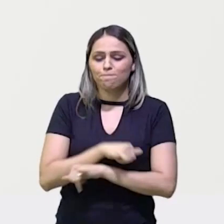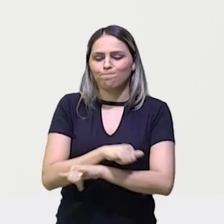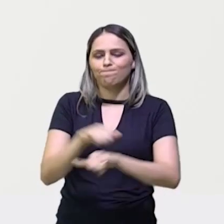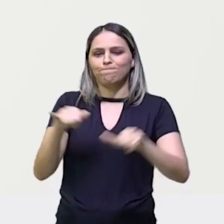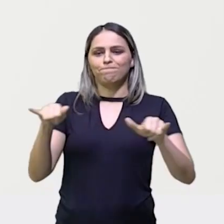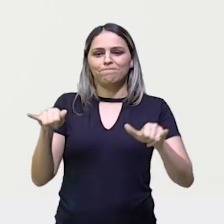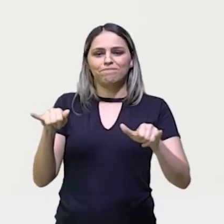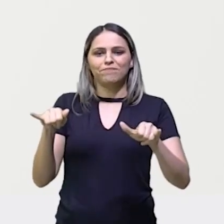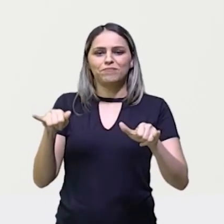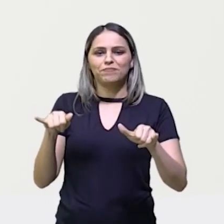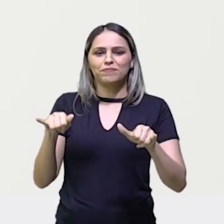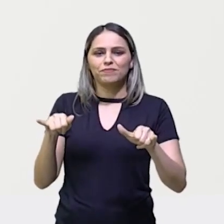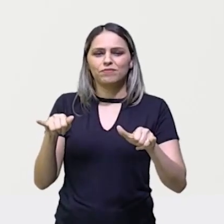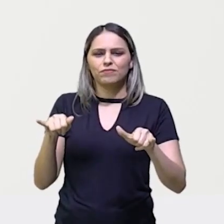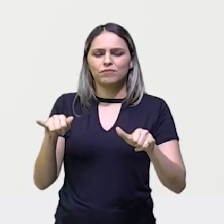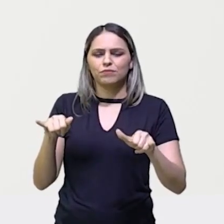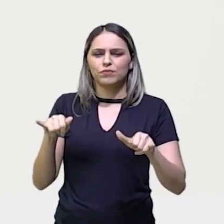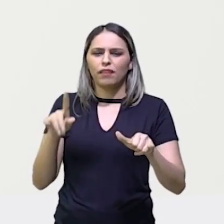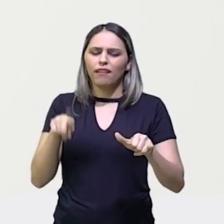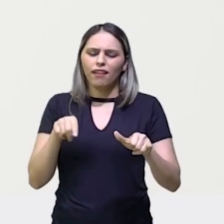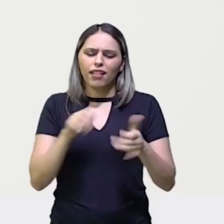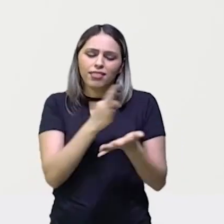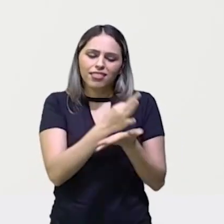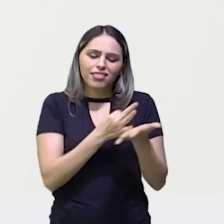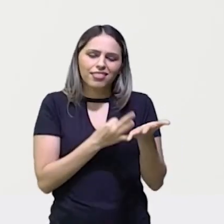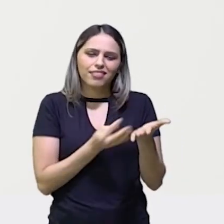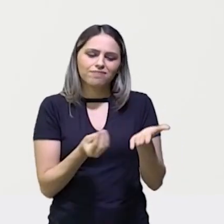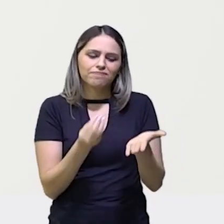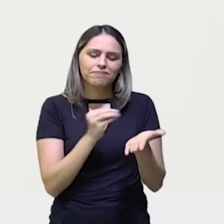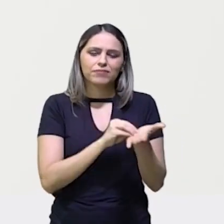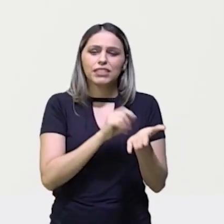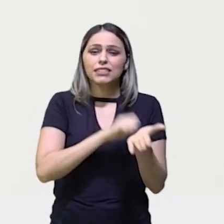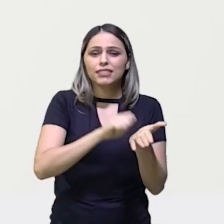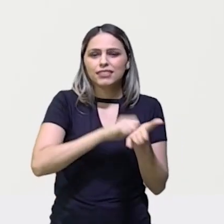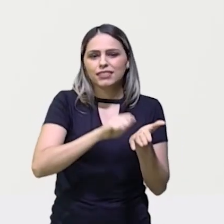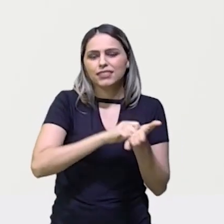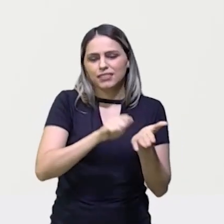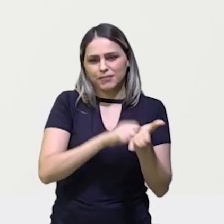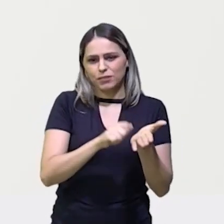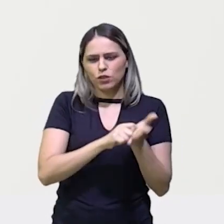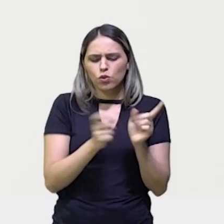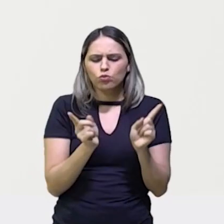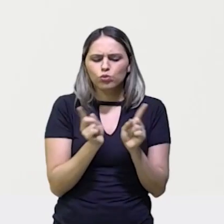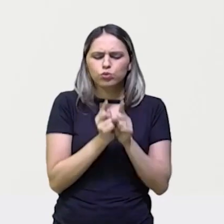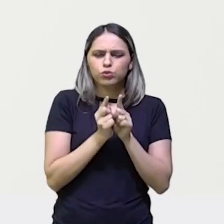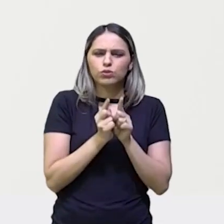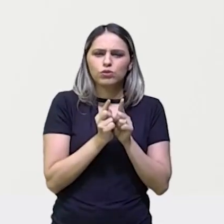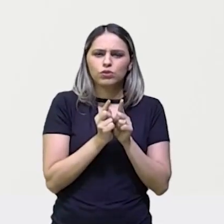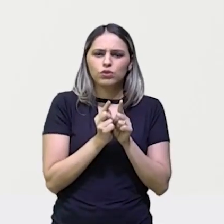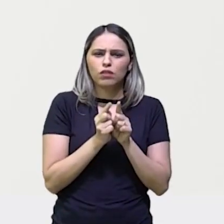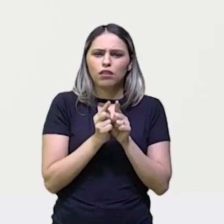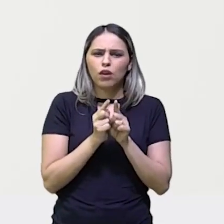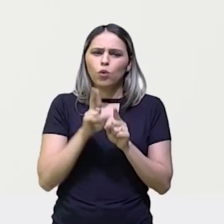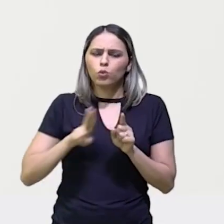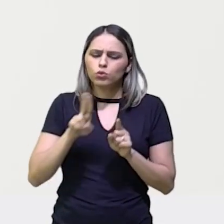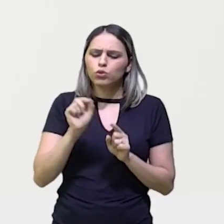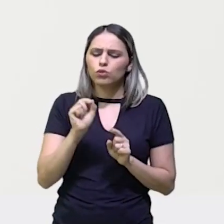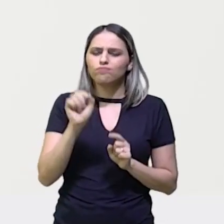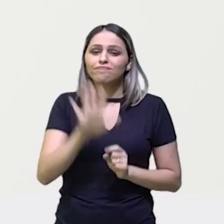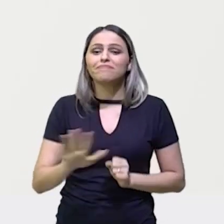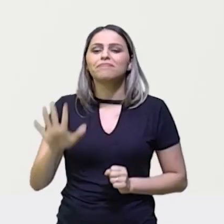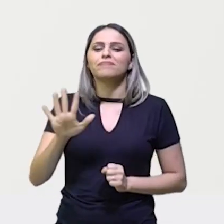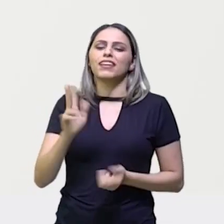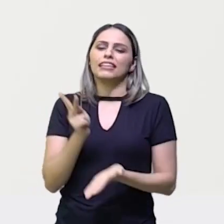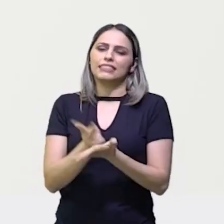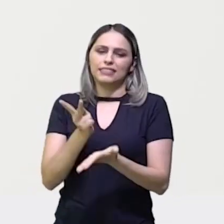informar. São textos escritos, curtos e utilizam